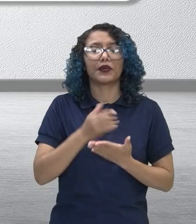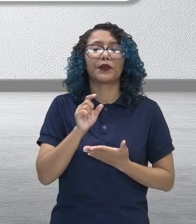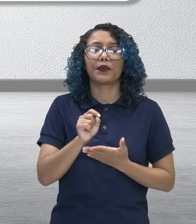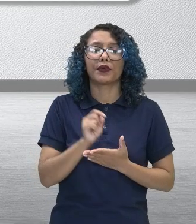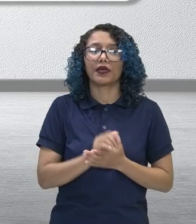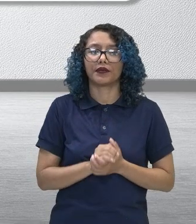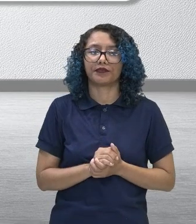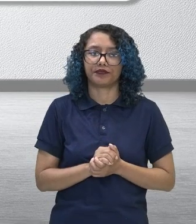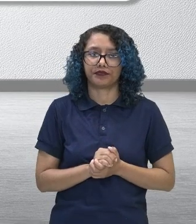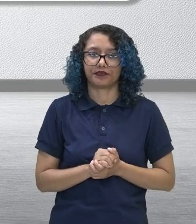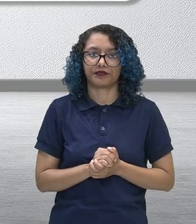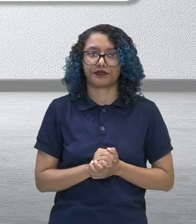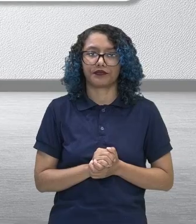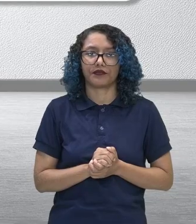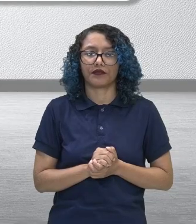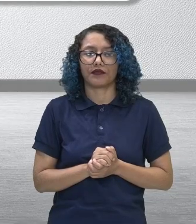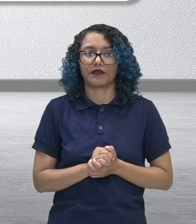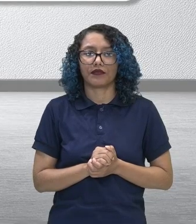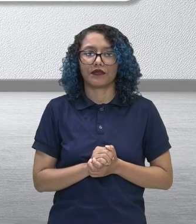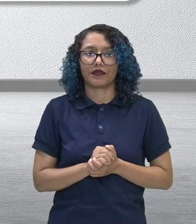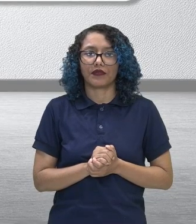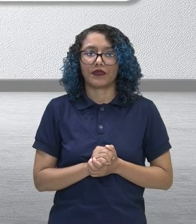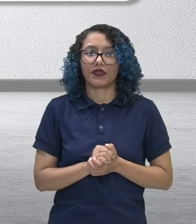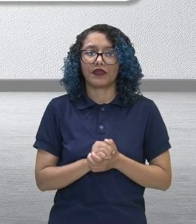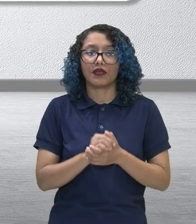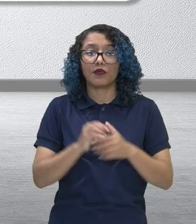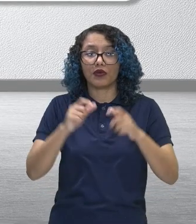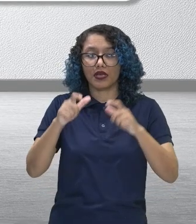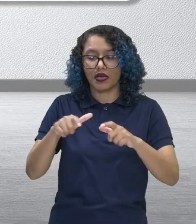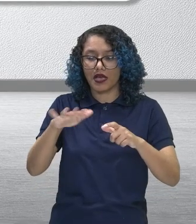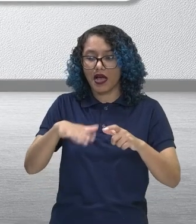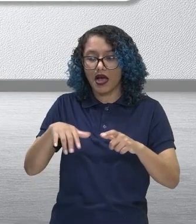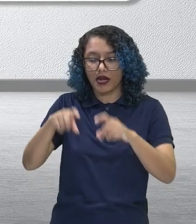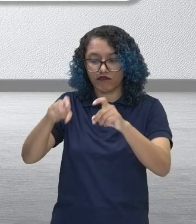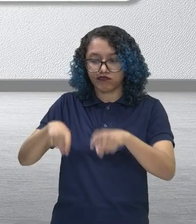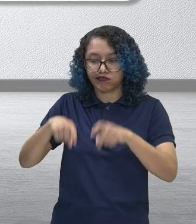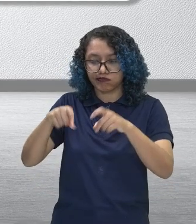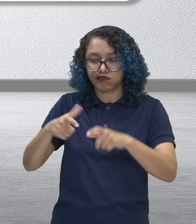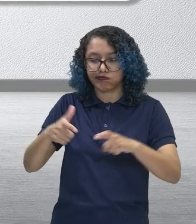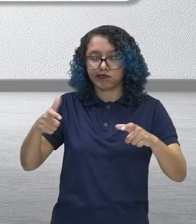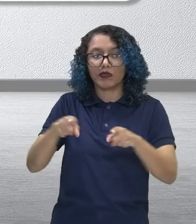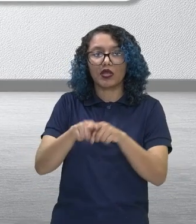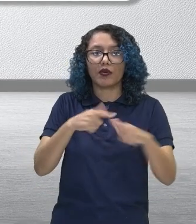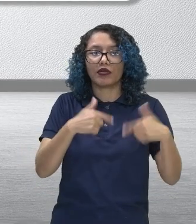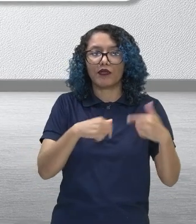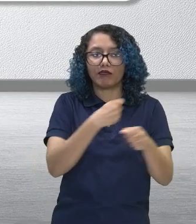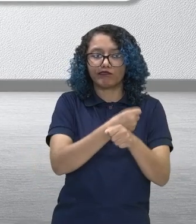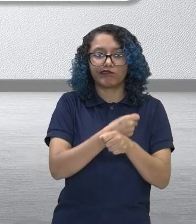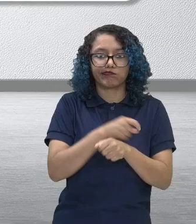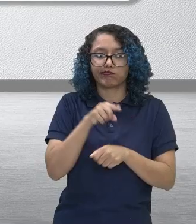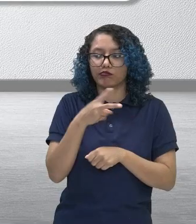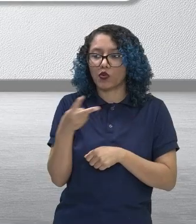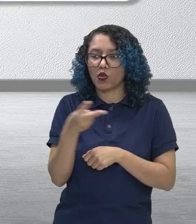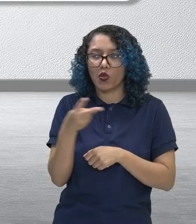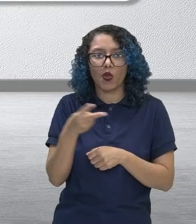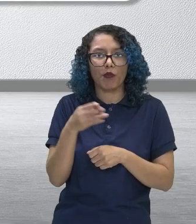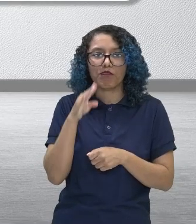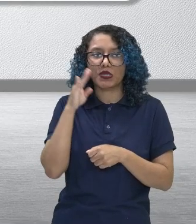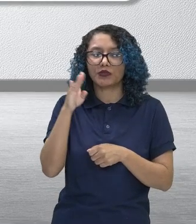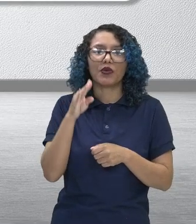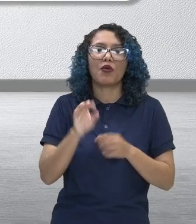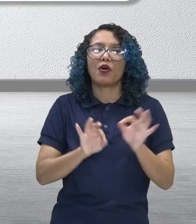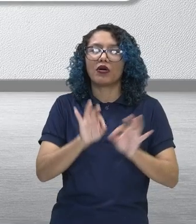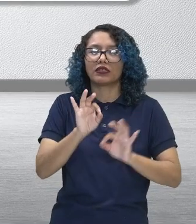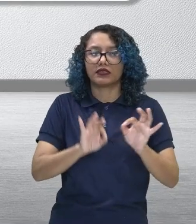dizer o seguinte: ele destacava que a grande propriedade rural, o latifúndio e o trabalho escravo foram pilares da organização